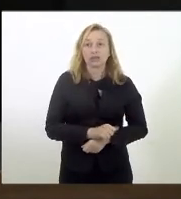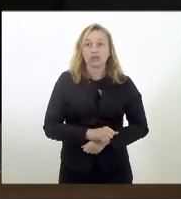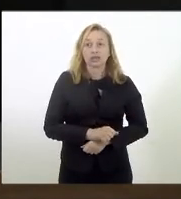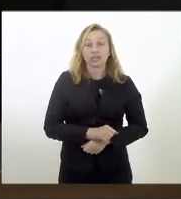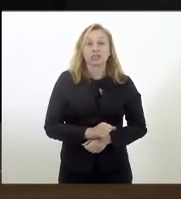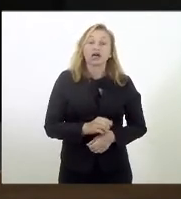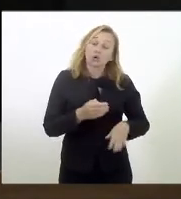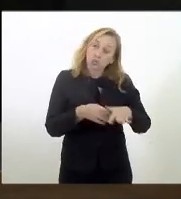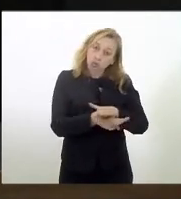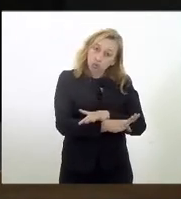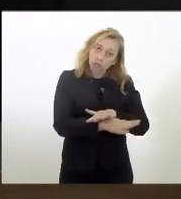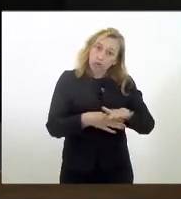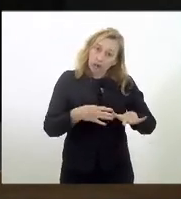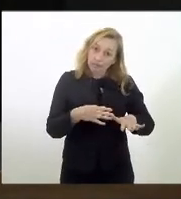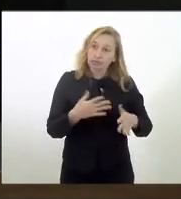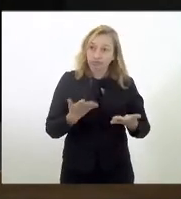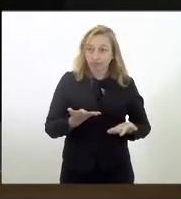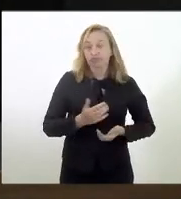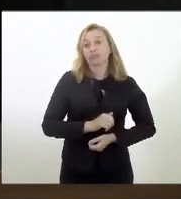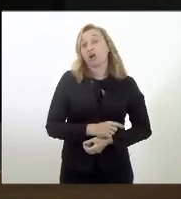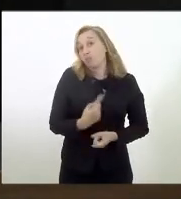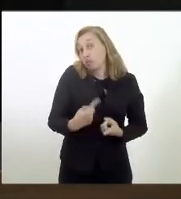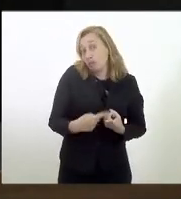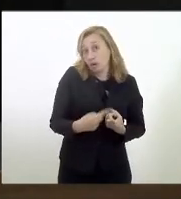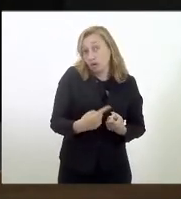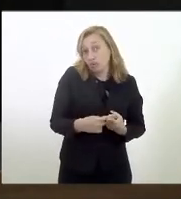se acostumar, porque